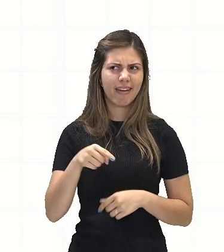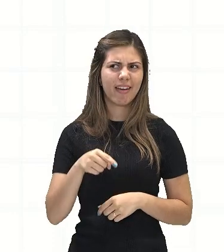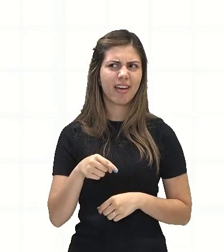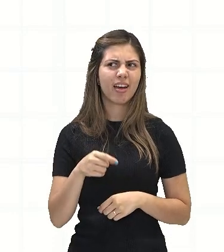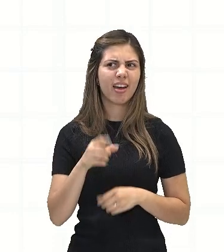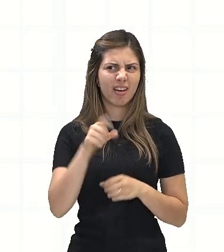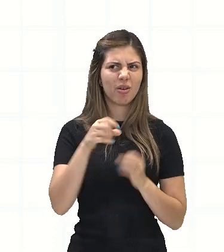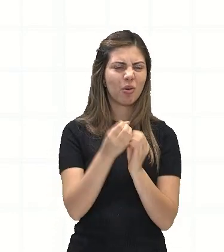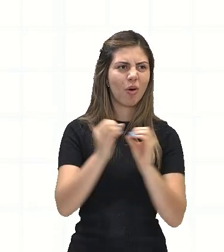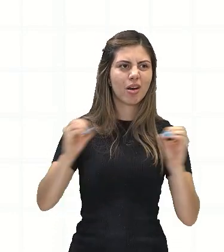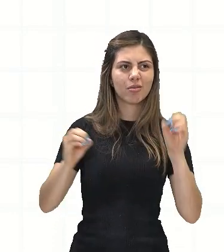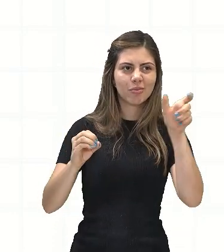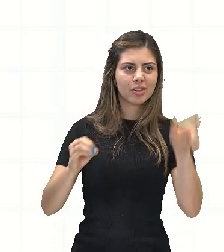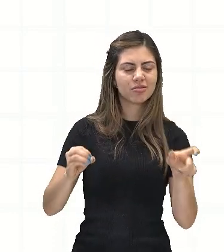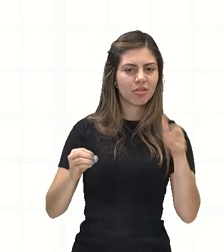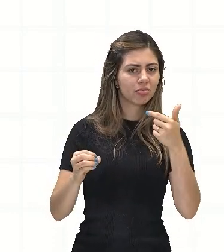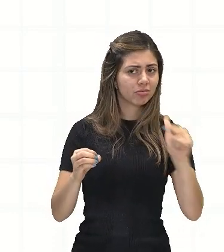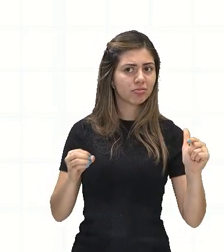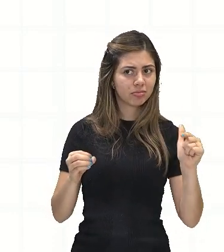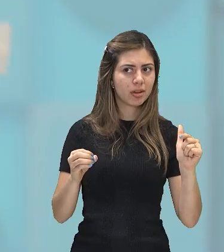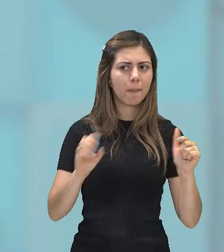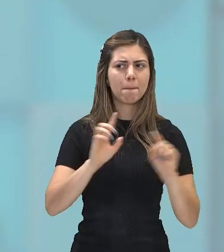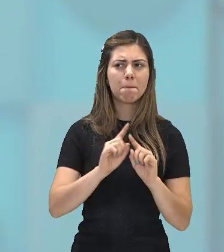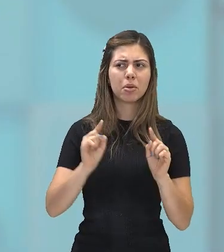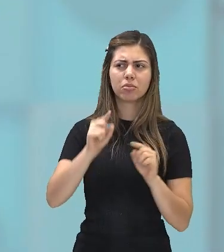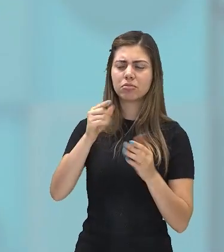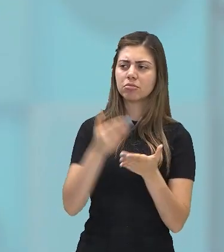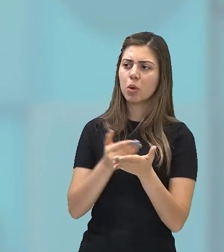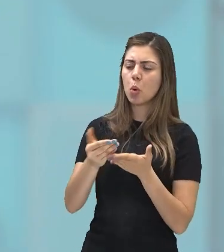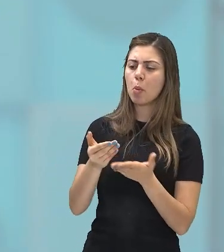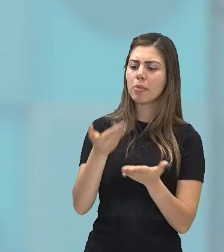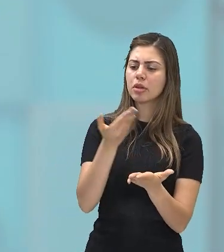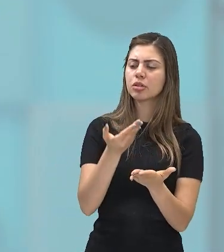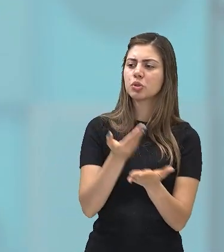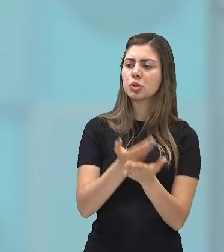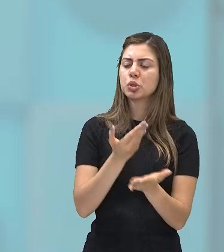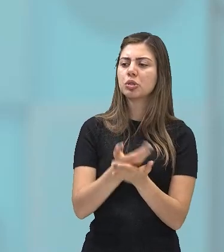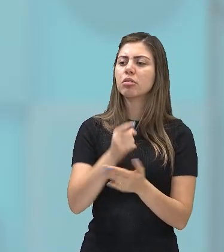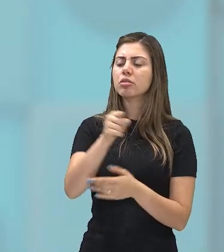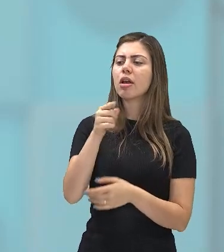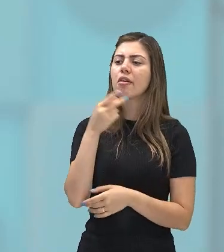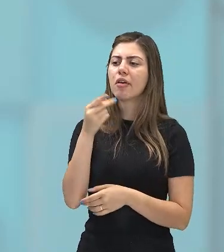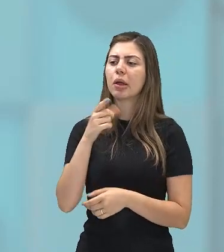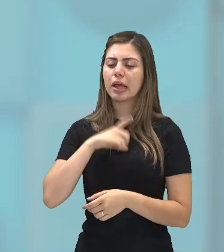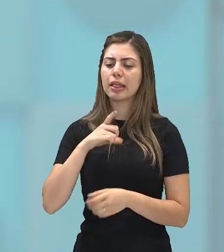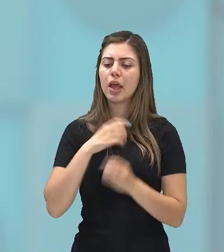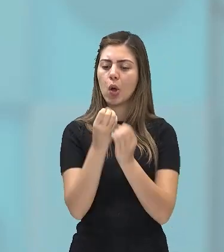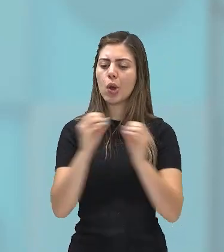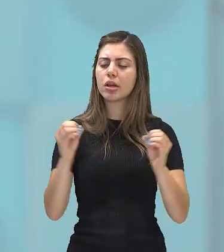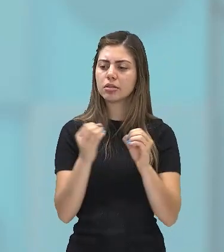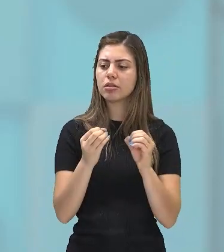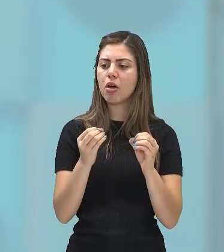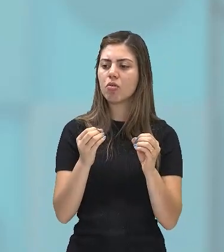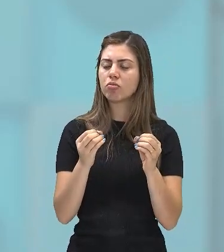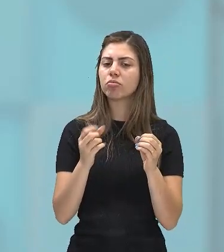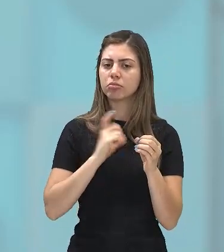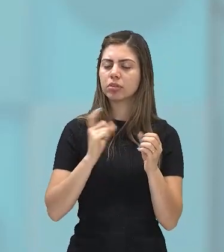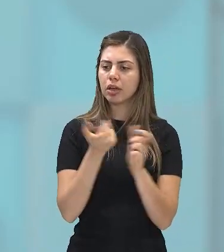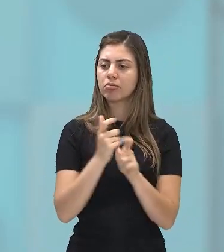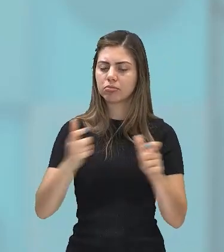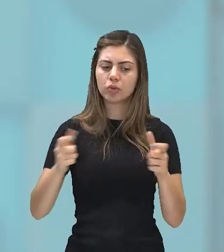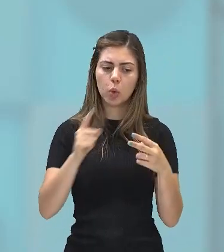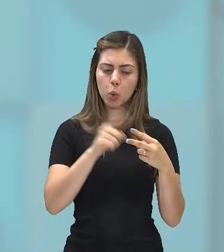sem sujeito. Mas no começo da aula, a senhora disse que a maioria das orações tem sintagma nominal